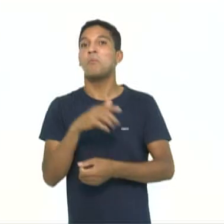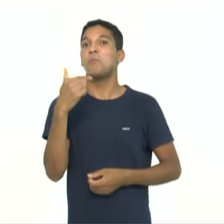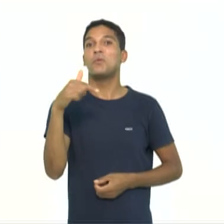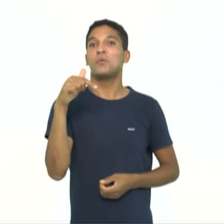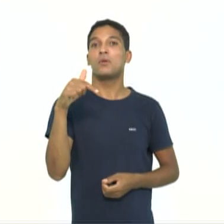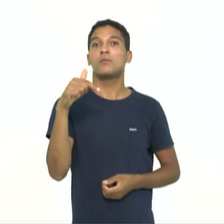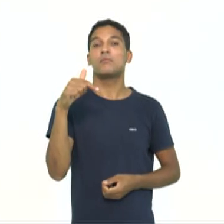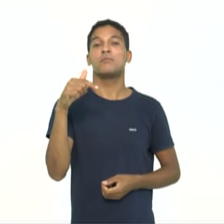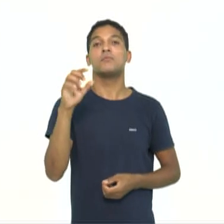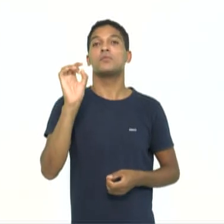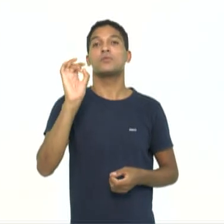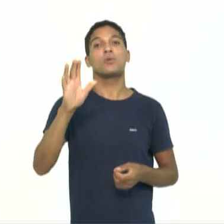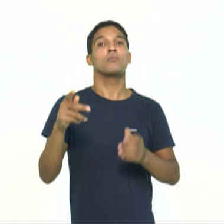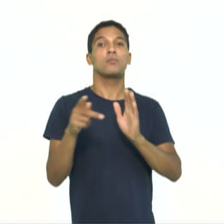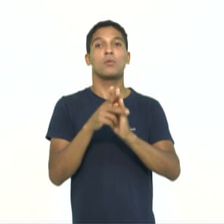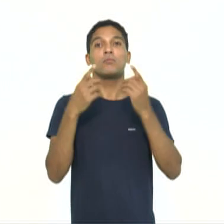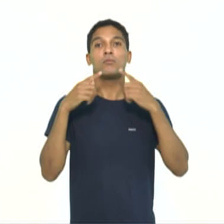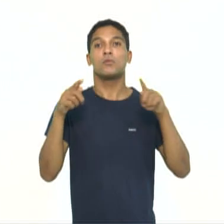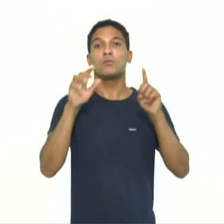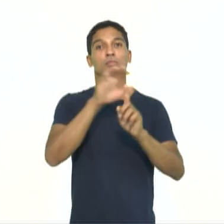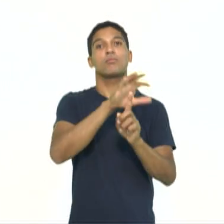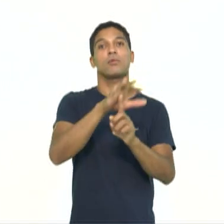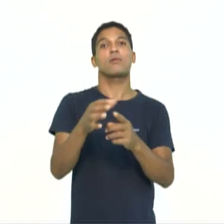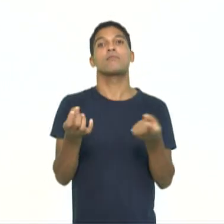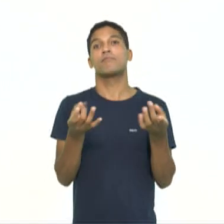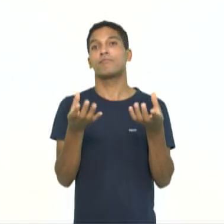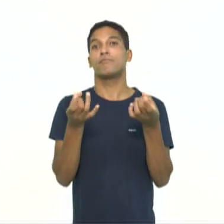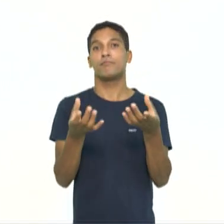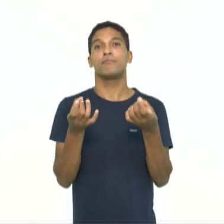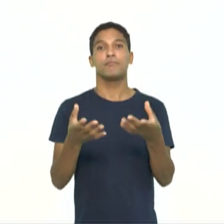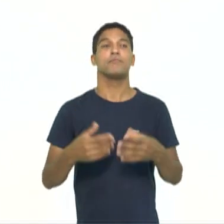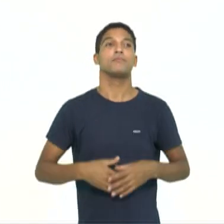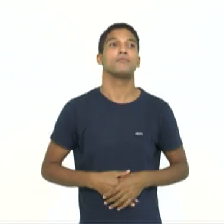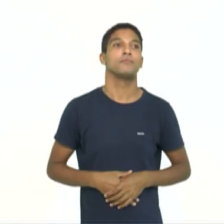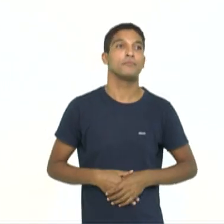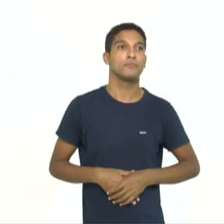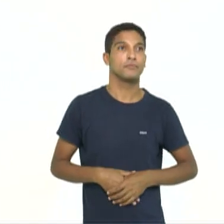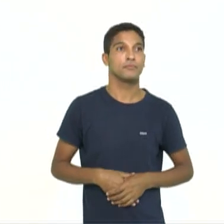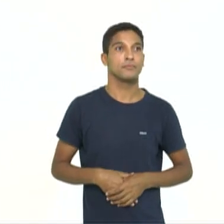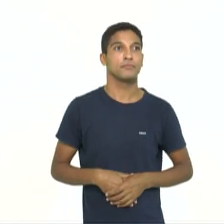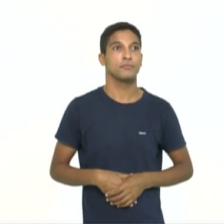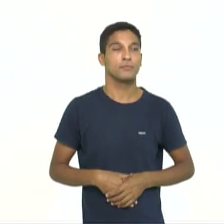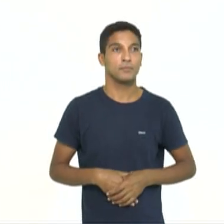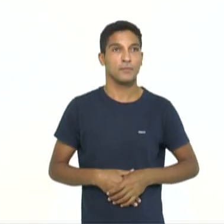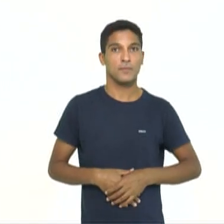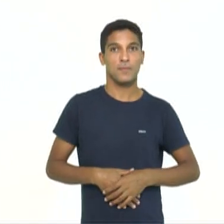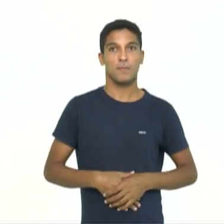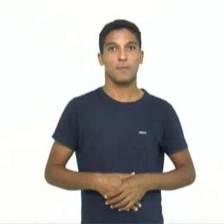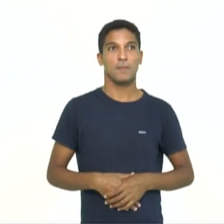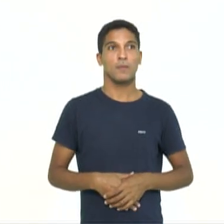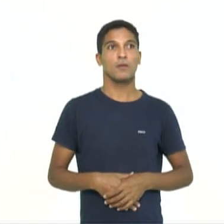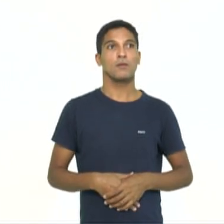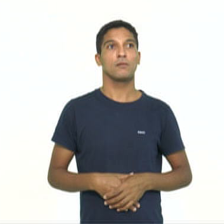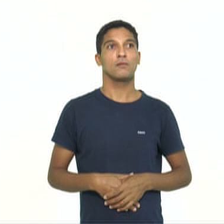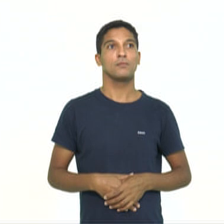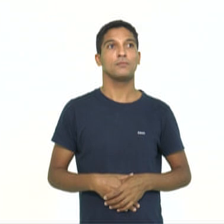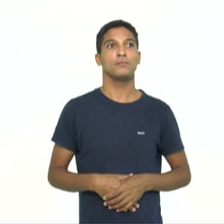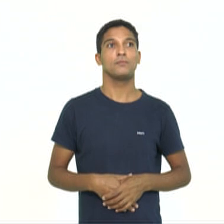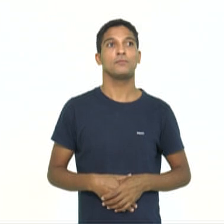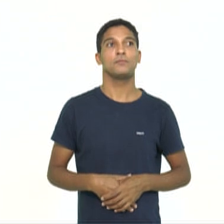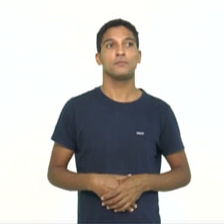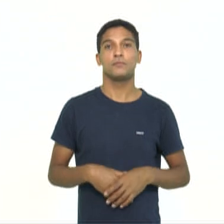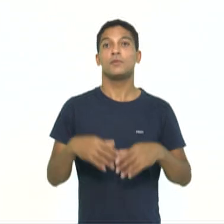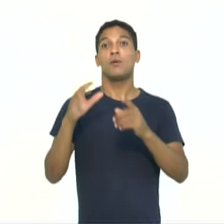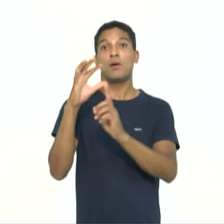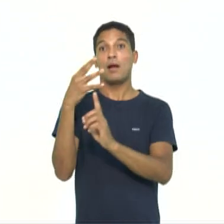Então, para ser comercial, a arte precisa ter uma linguagem simples, apelar ao divertimento ou ao excitante, e ela